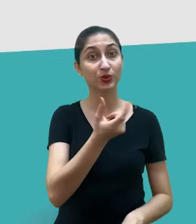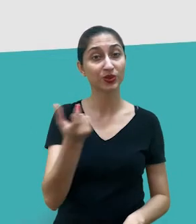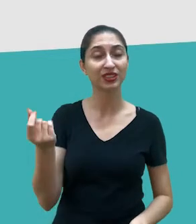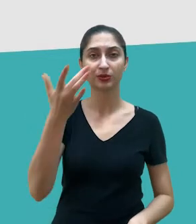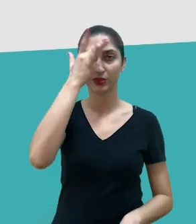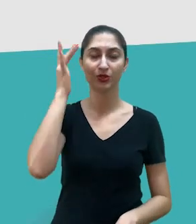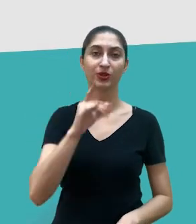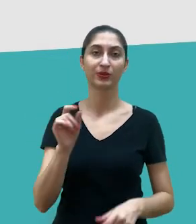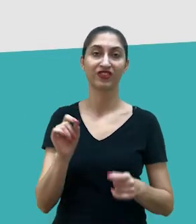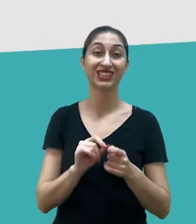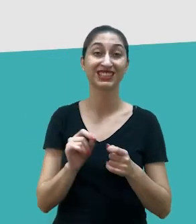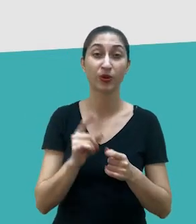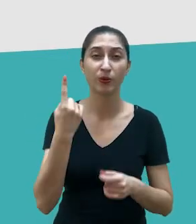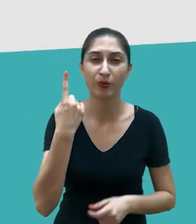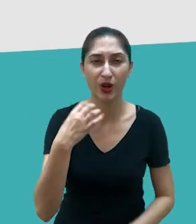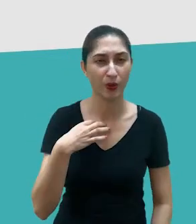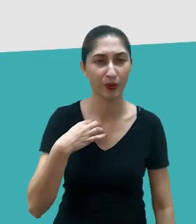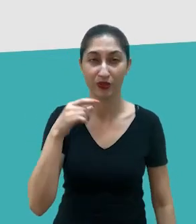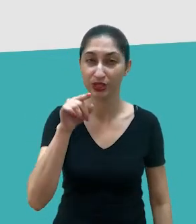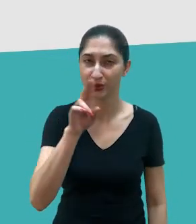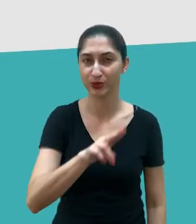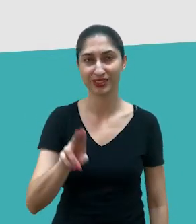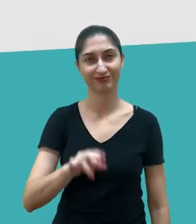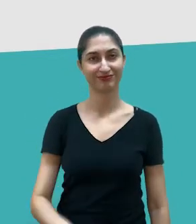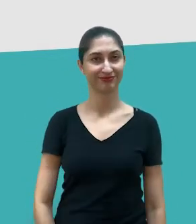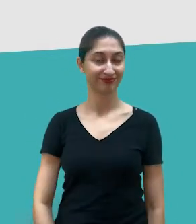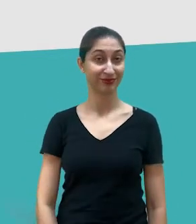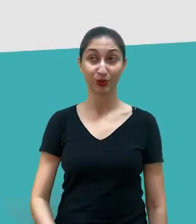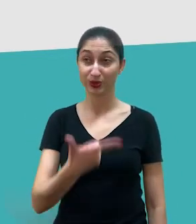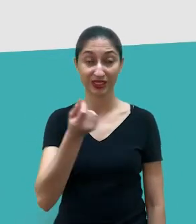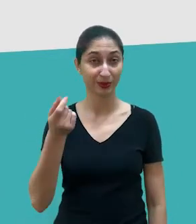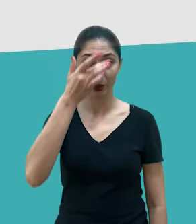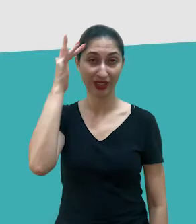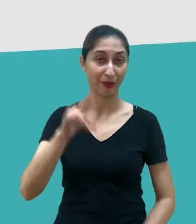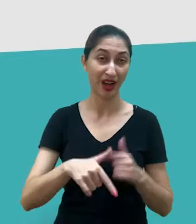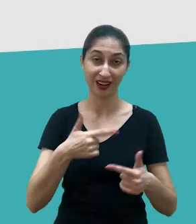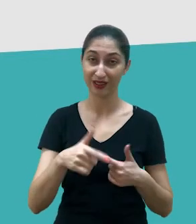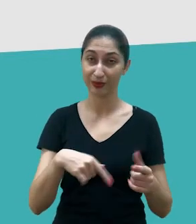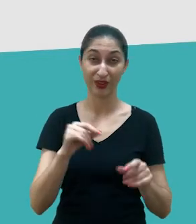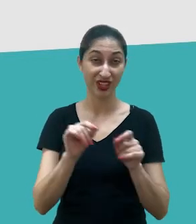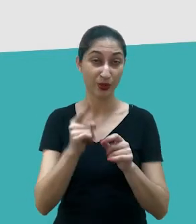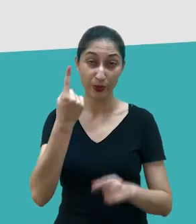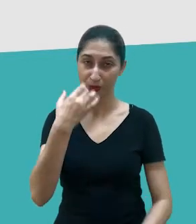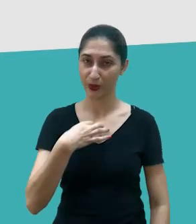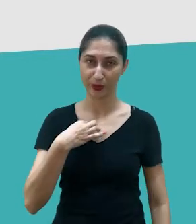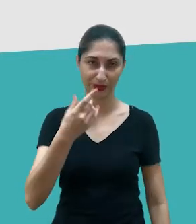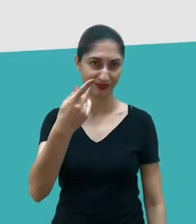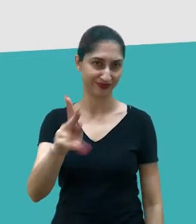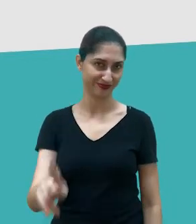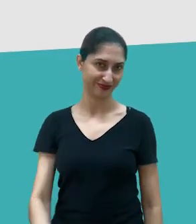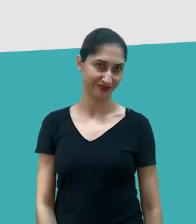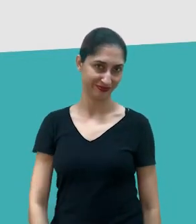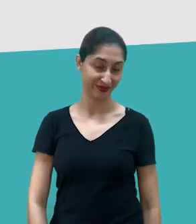cadeia produtiva para que você usasse essa peça de roupa, não é? Então, a gente tem que pensar em como